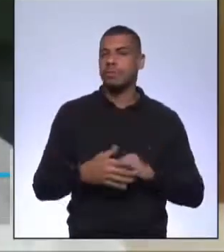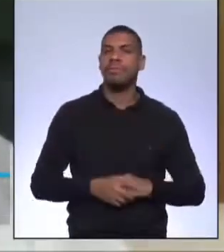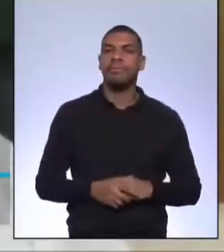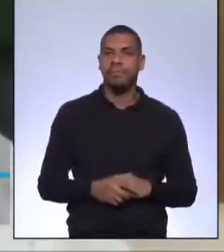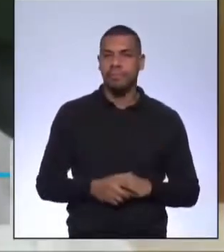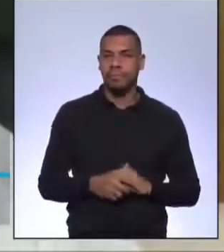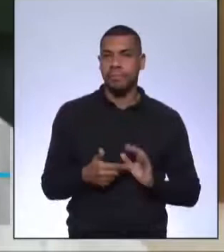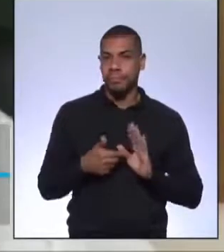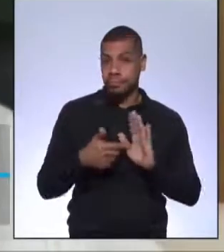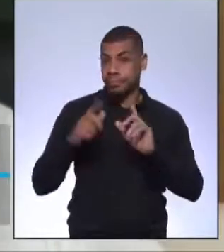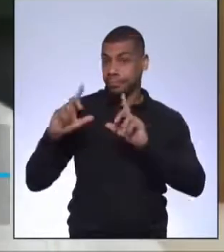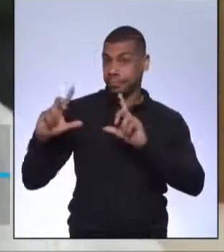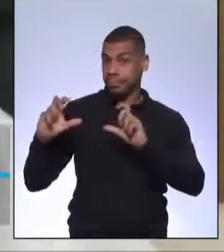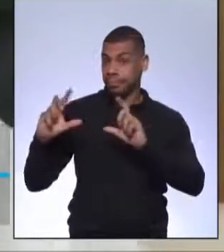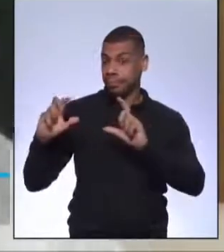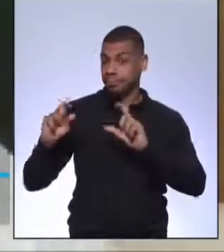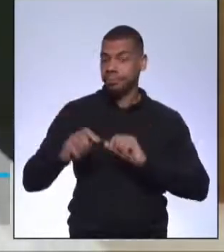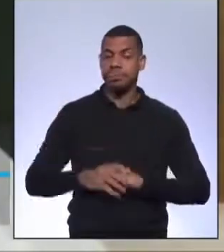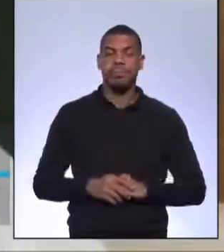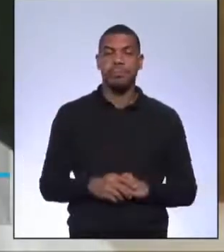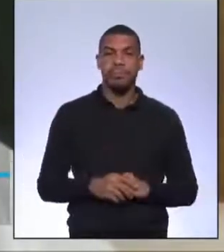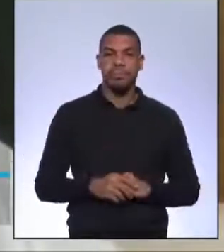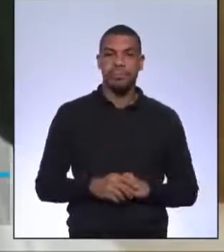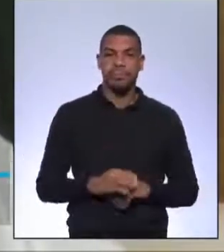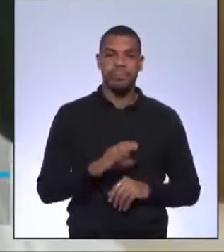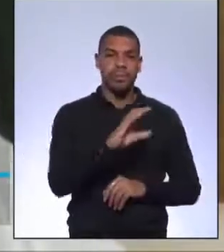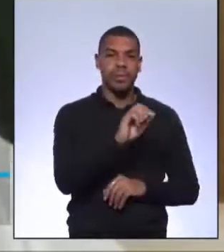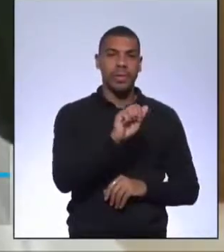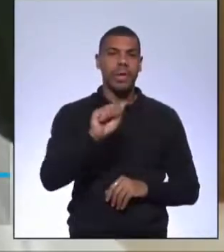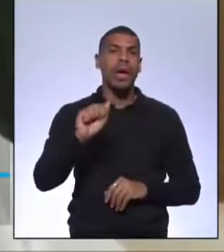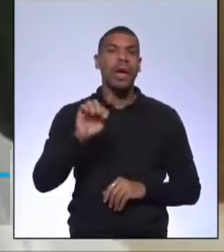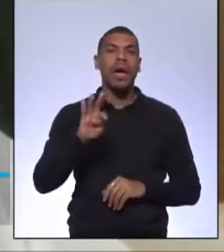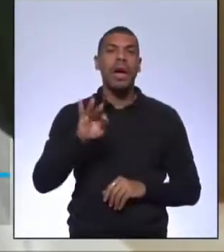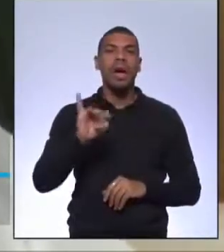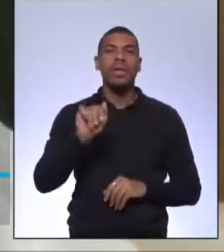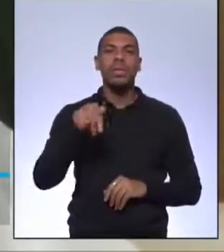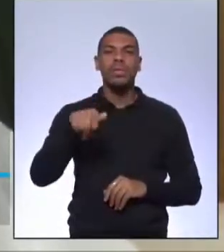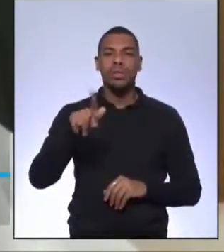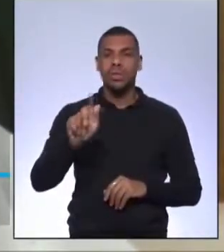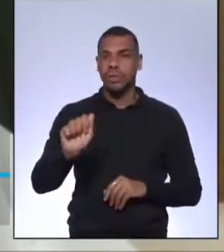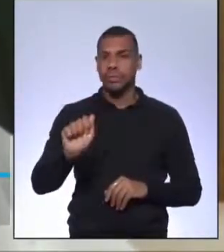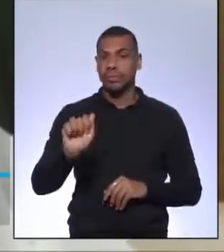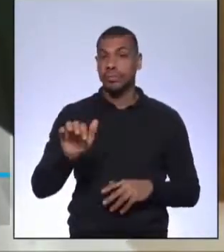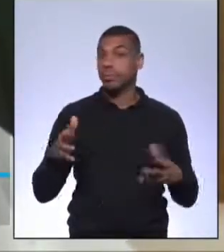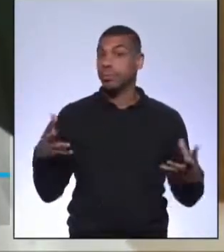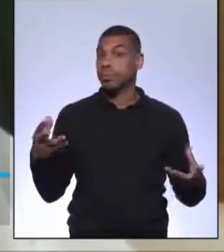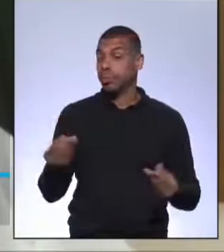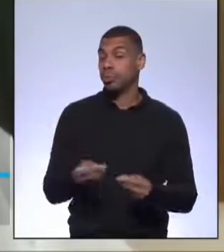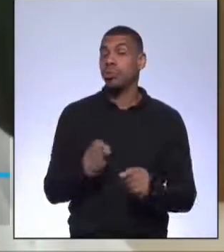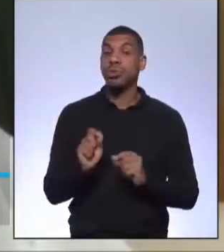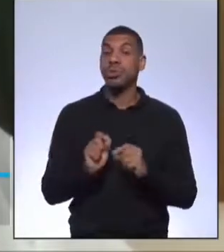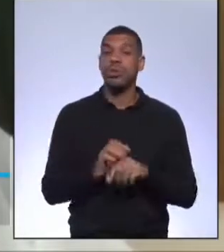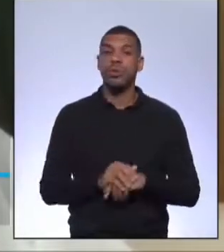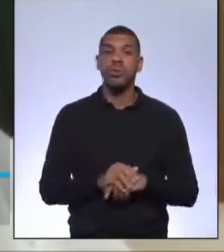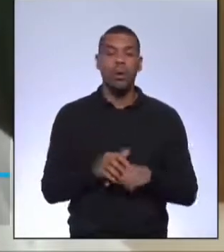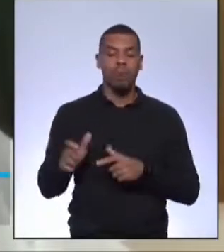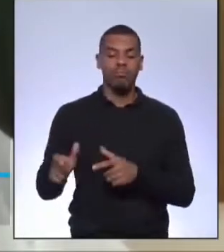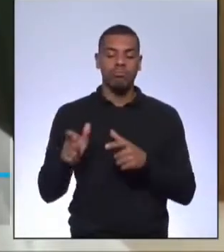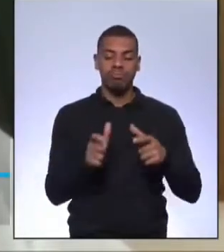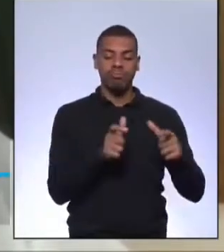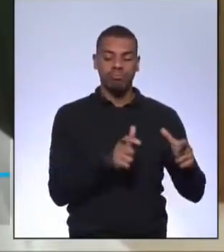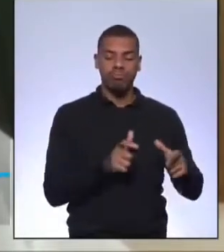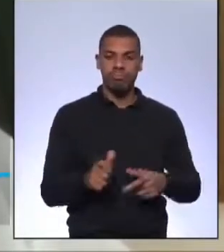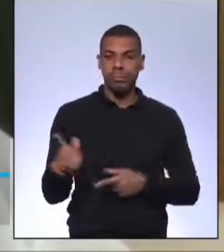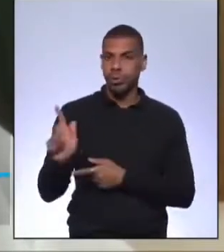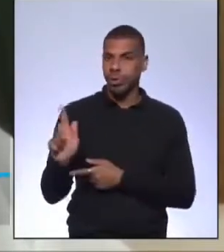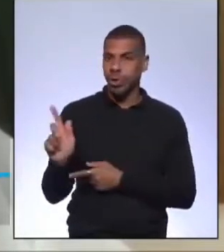na foto ali da Caatinga, tudo bem? E tudo isso está ligado ao quê? À localização